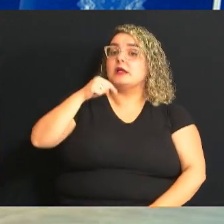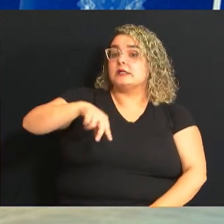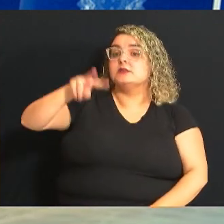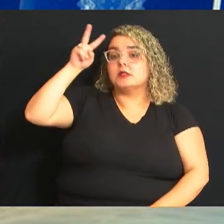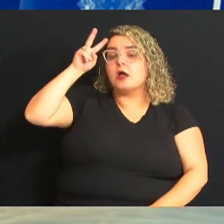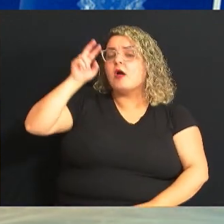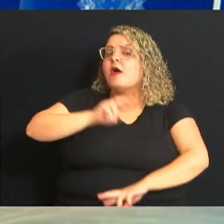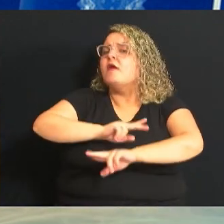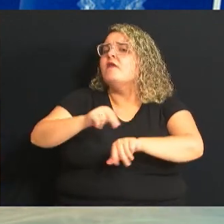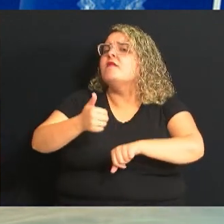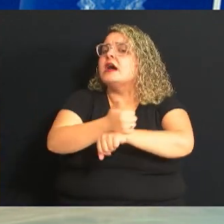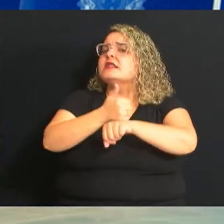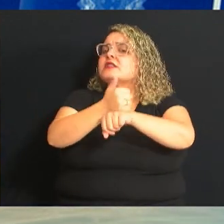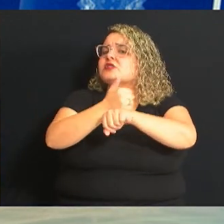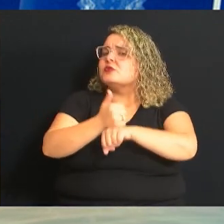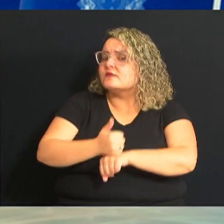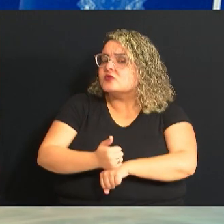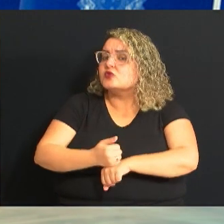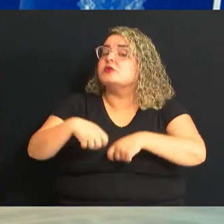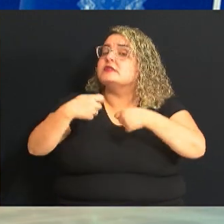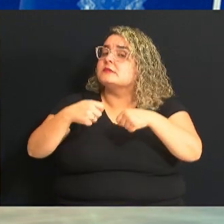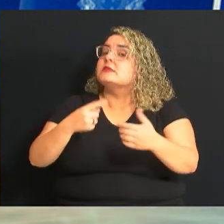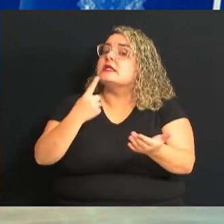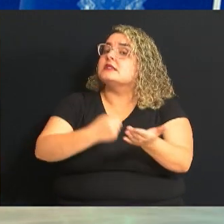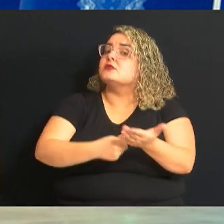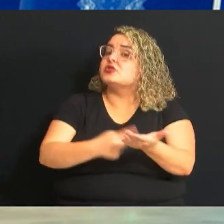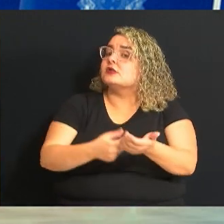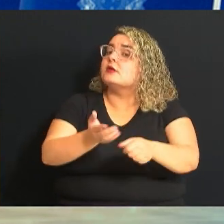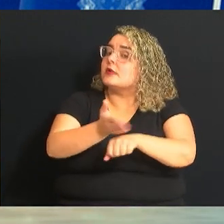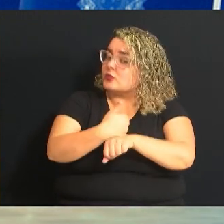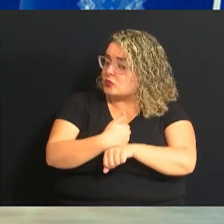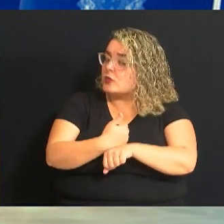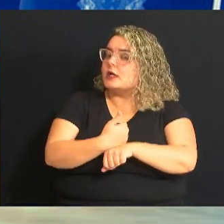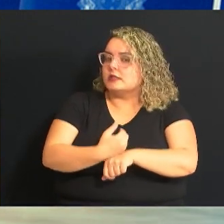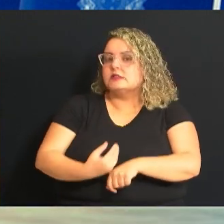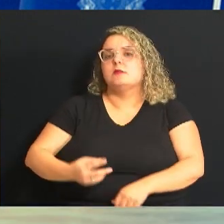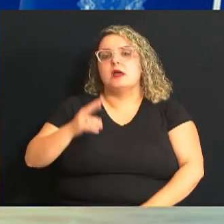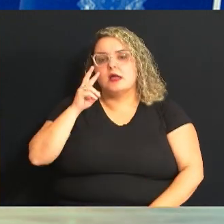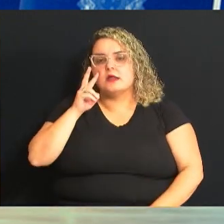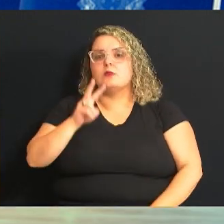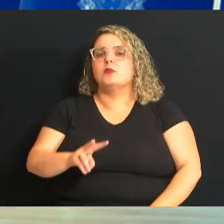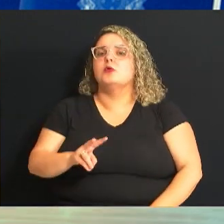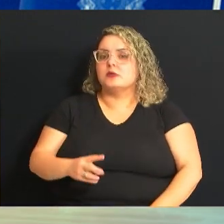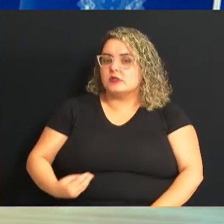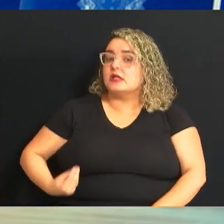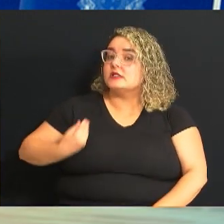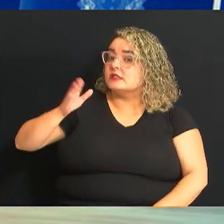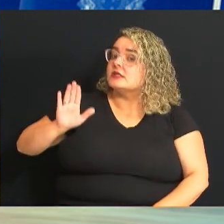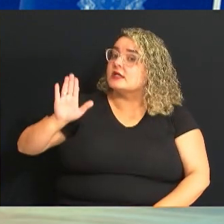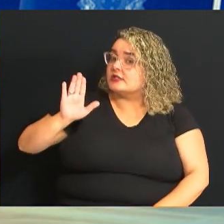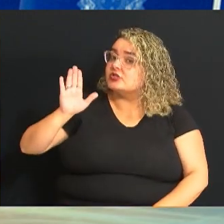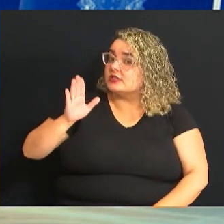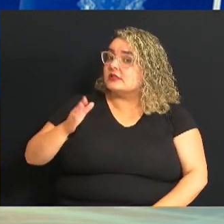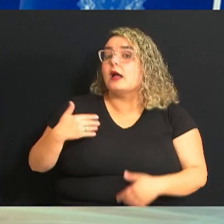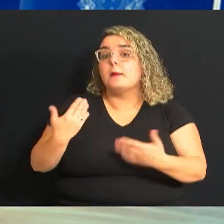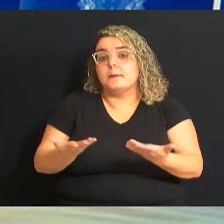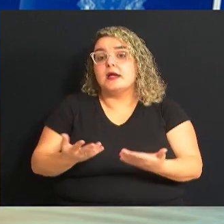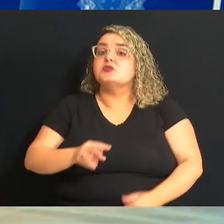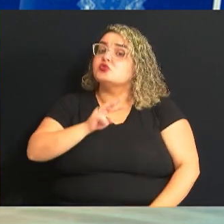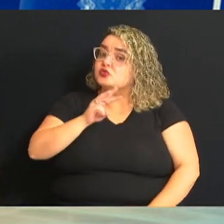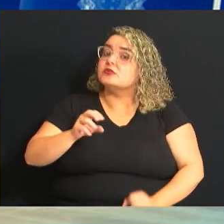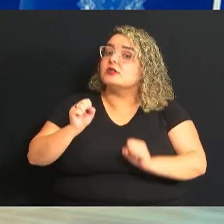vacinação atualizada. E, claro, agradeço também a disponibilidade do tempo da Cíntia Bastos, que é do Departamento de Vigilância